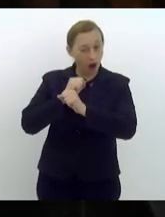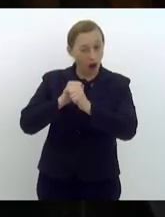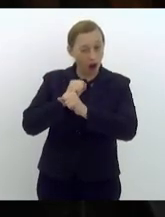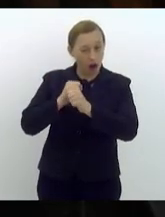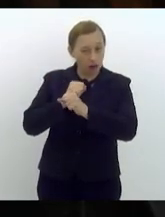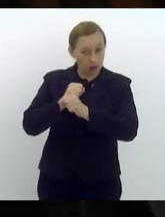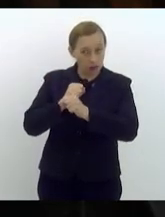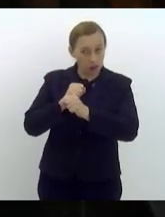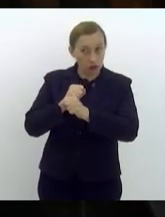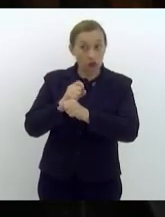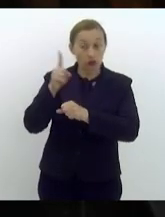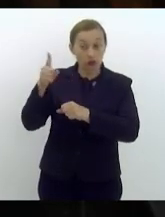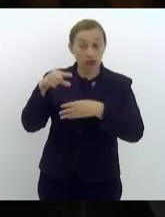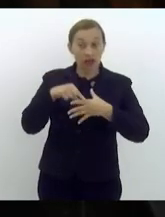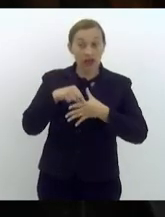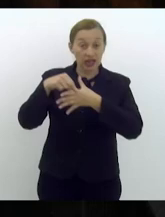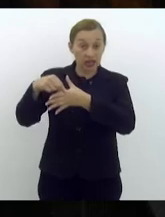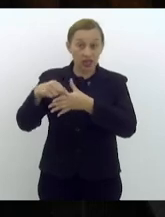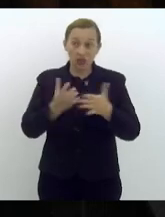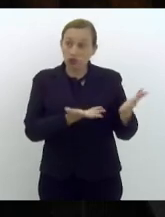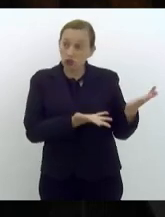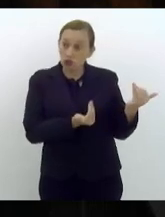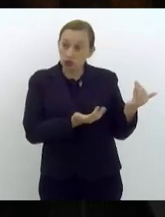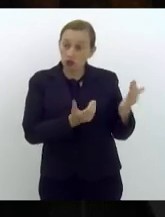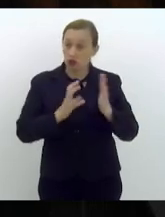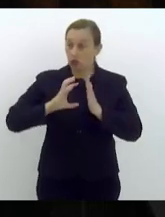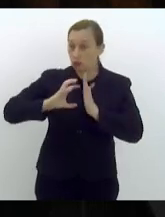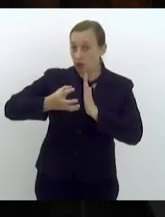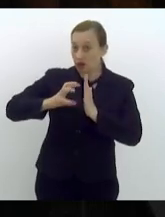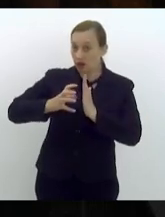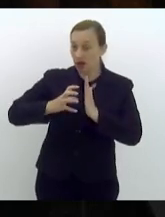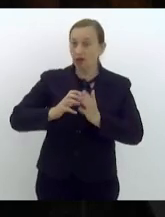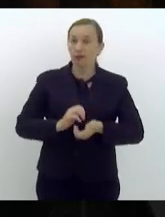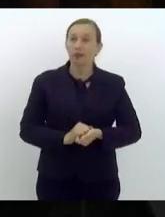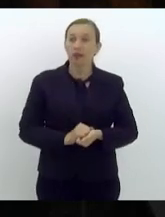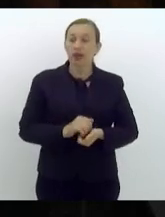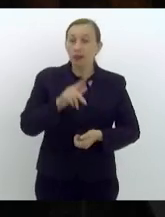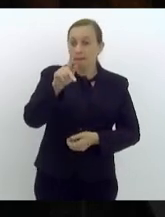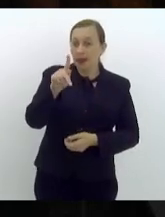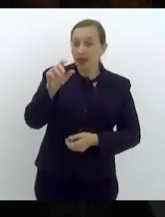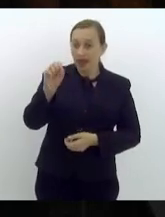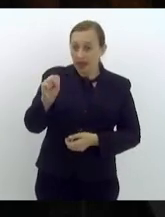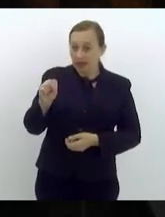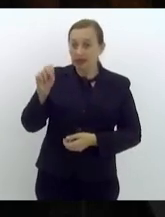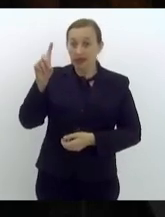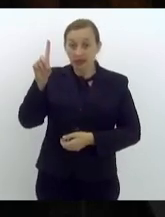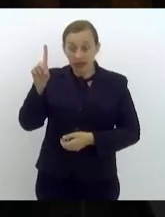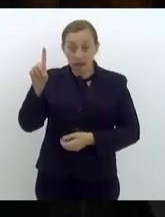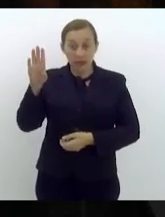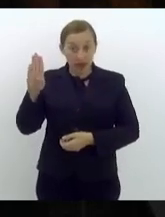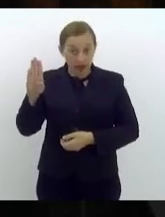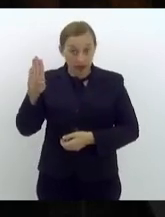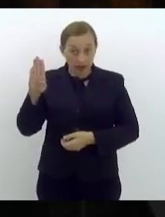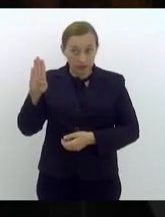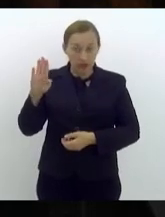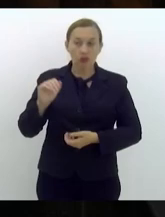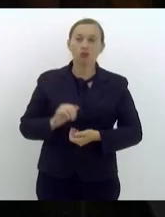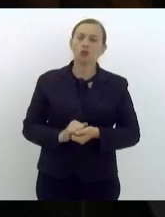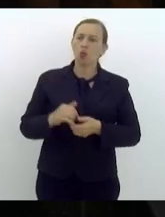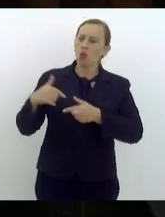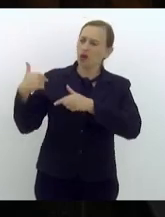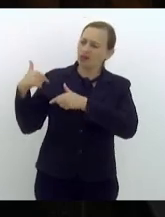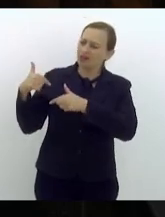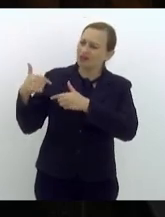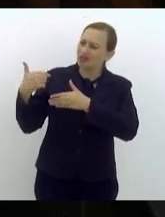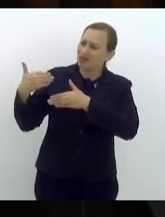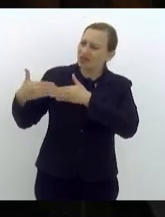líder da juventude partidária do PSDB. Teve uma trajetória